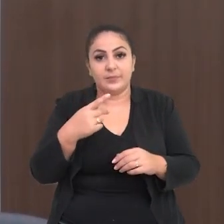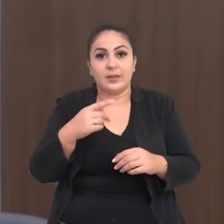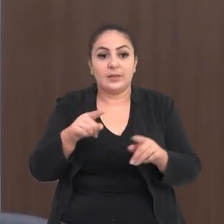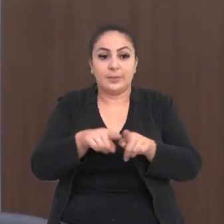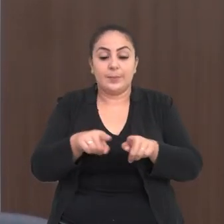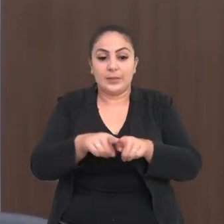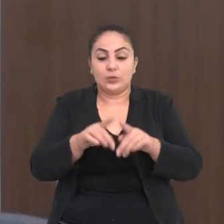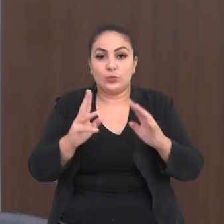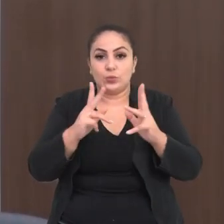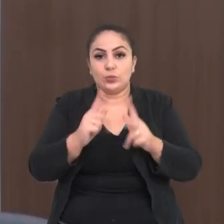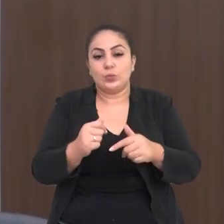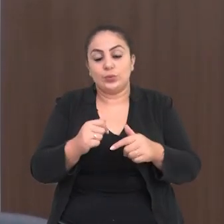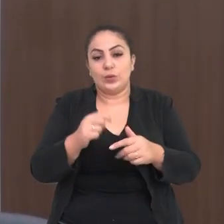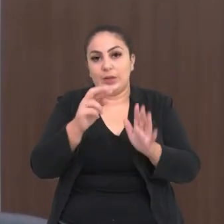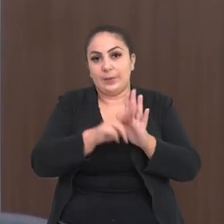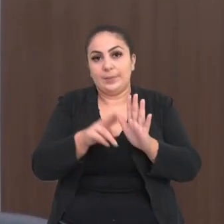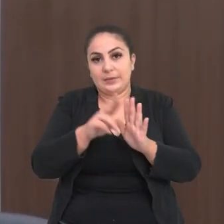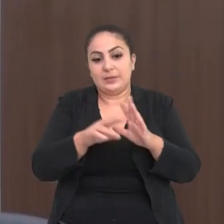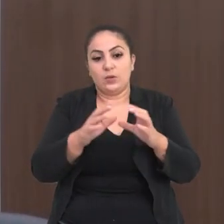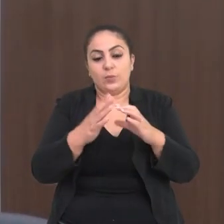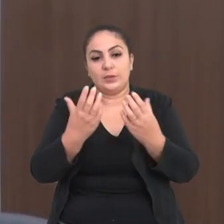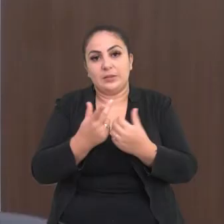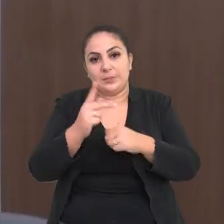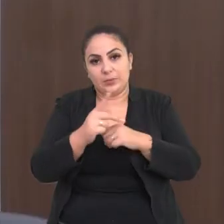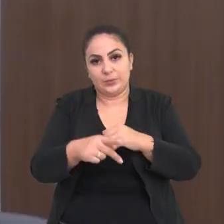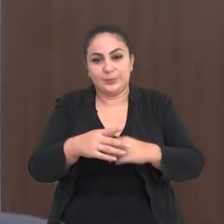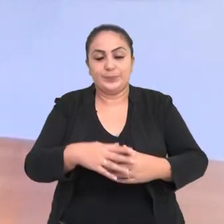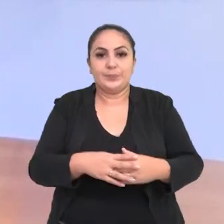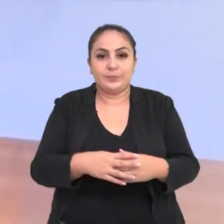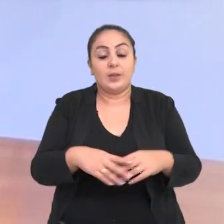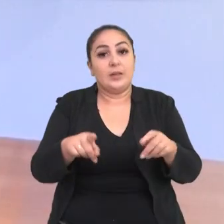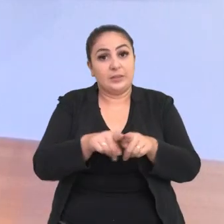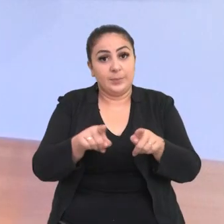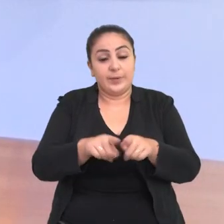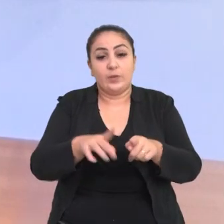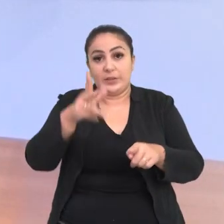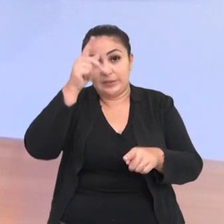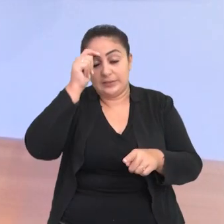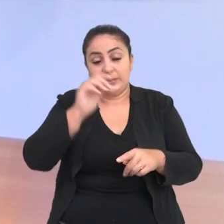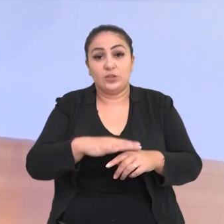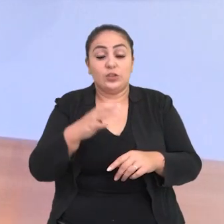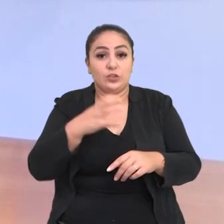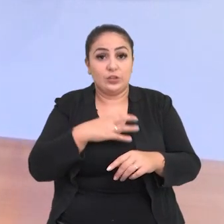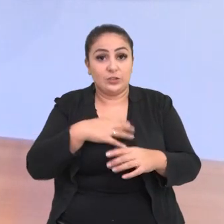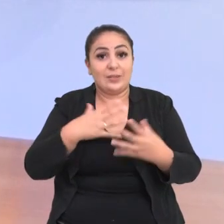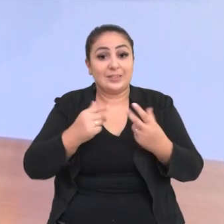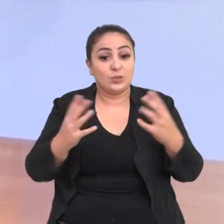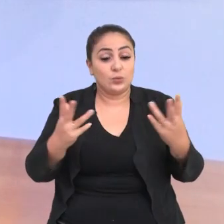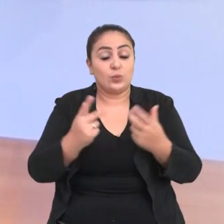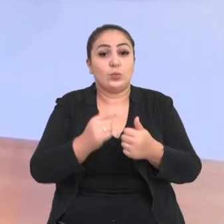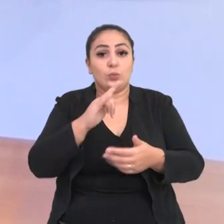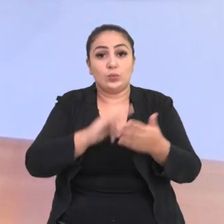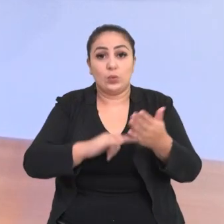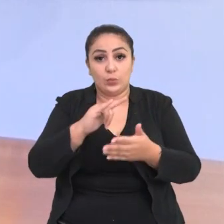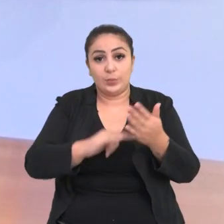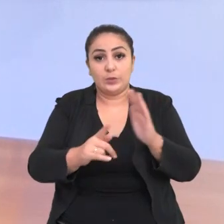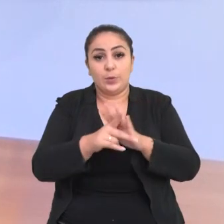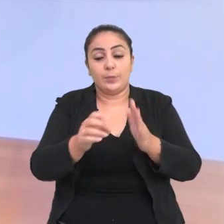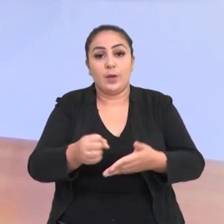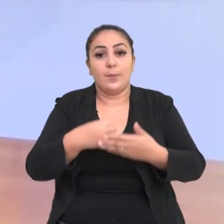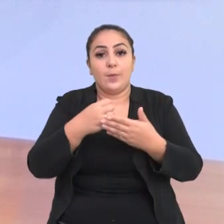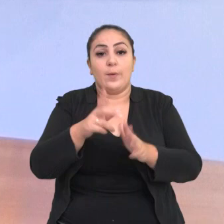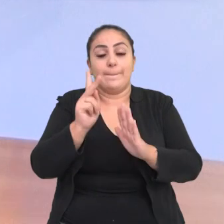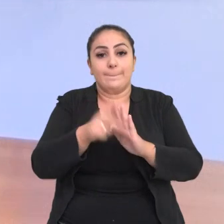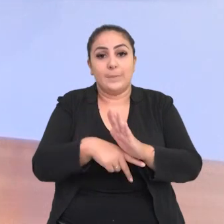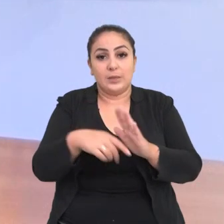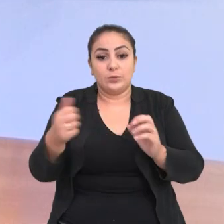e as vereadoras representam a comunidade Passo Fundo. Também foi aprovado de forma unânime o documento que